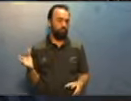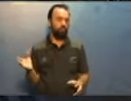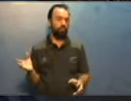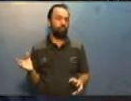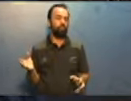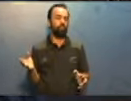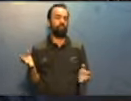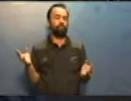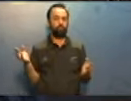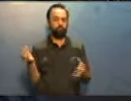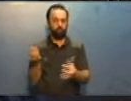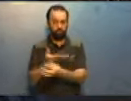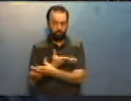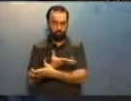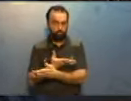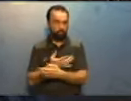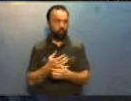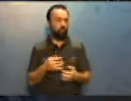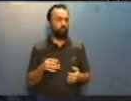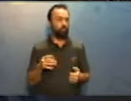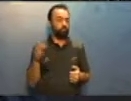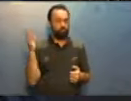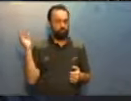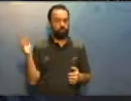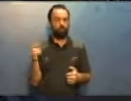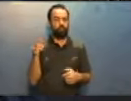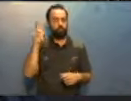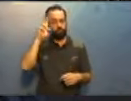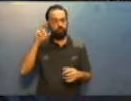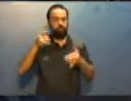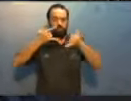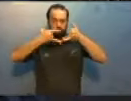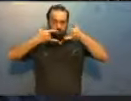E para terminarmos, sempre aqueles nossos lembretes, usar